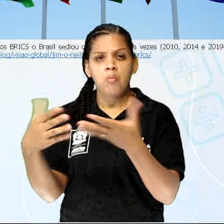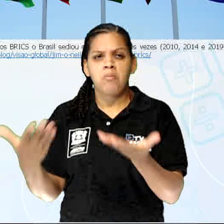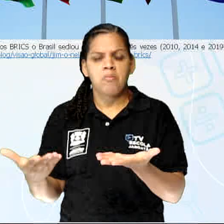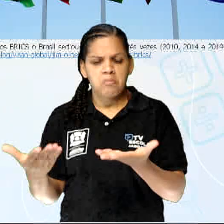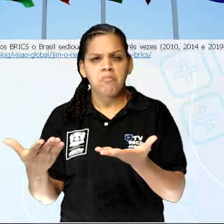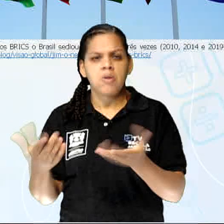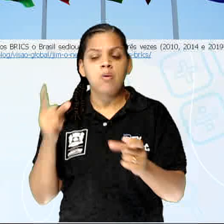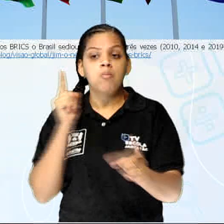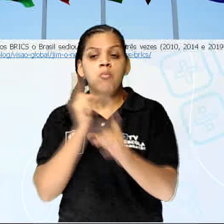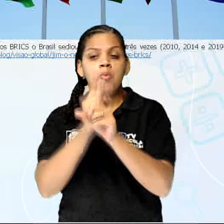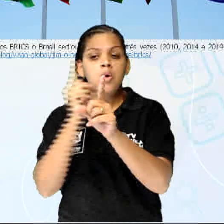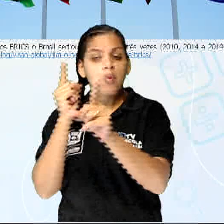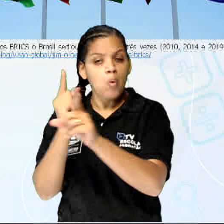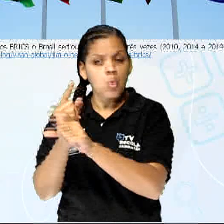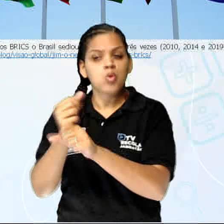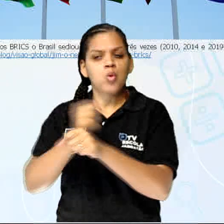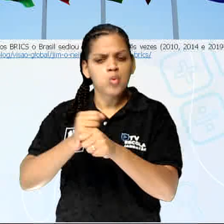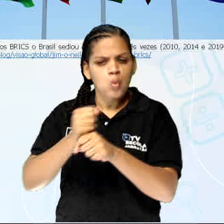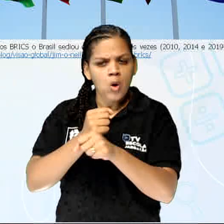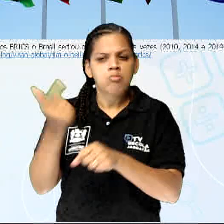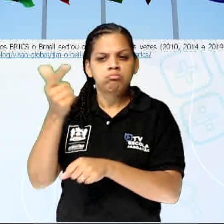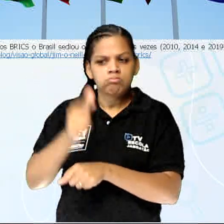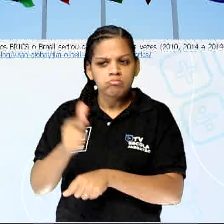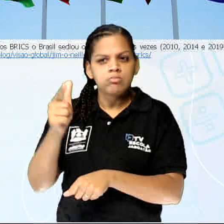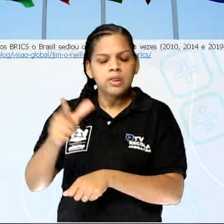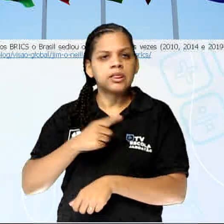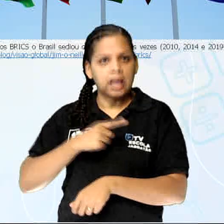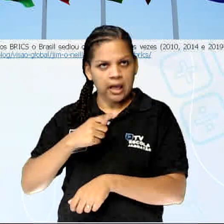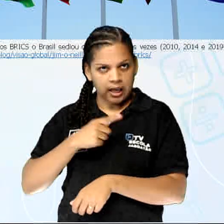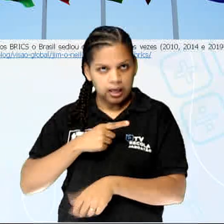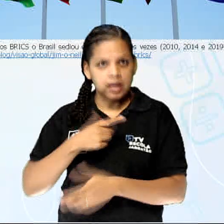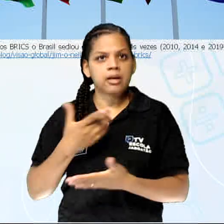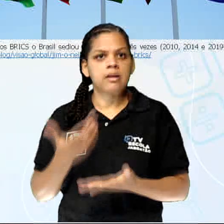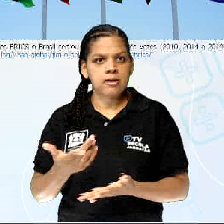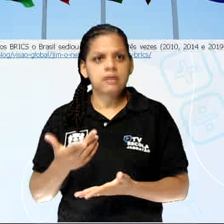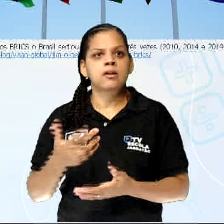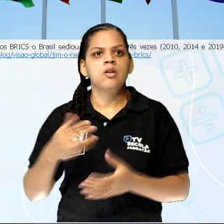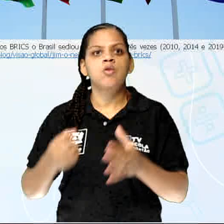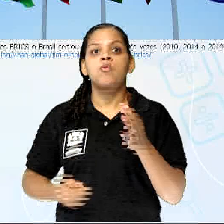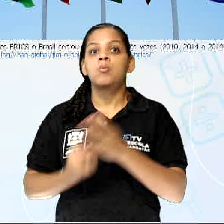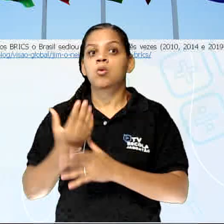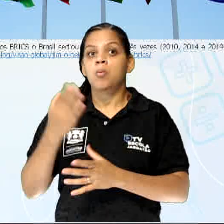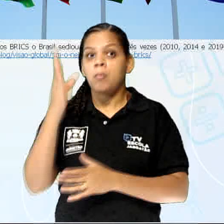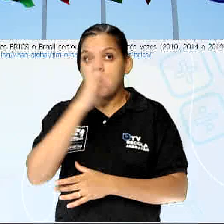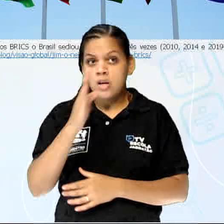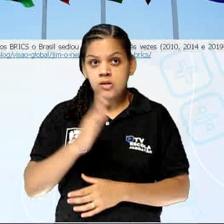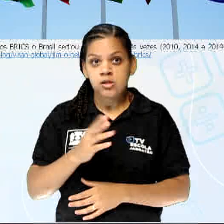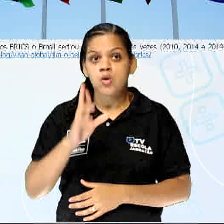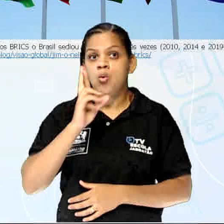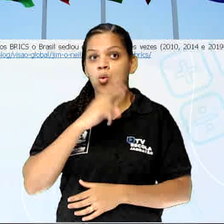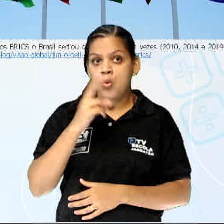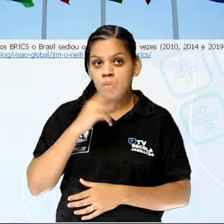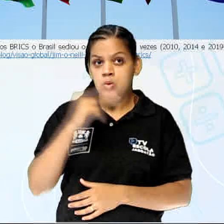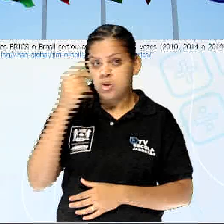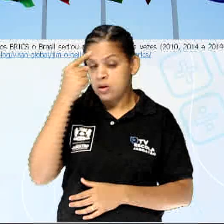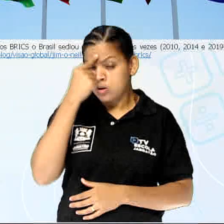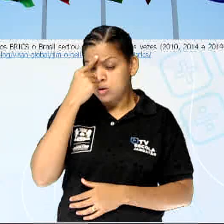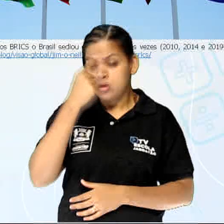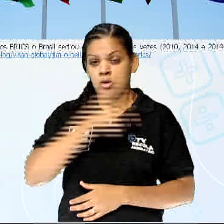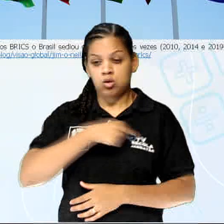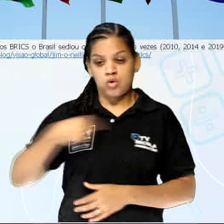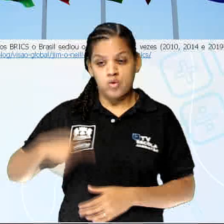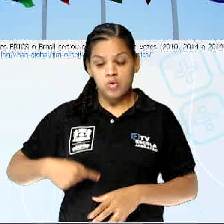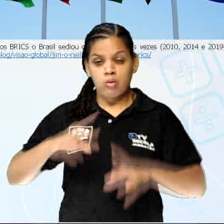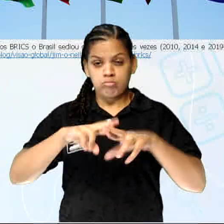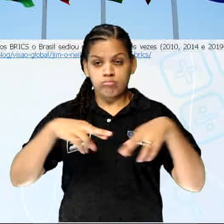encontro anual desde 2009, quando os países fundadores, Brasil, Rússia, Índia e China, se reuniram em